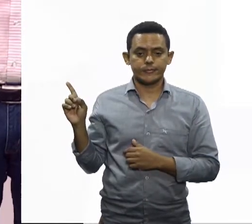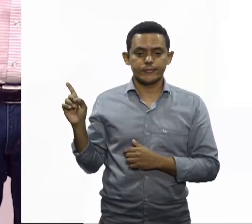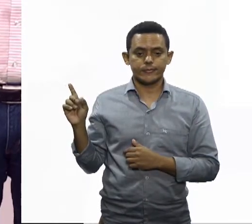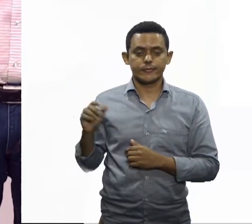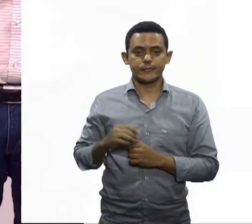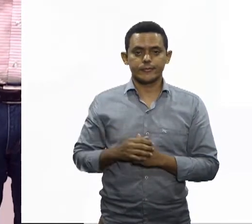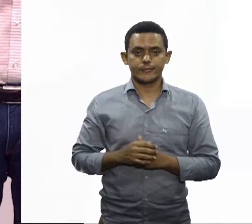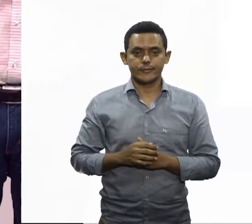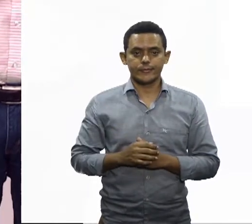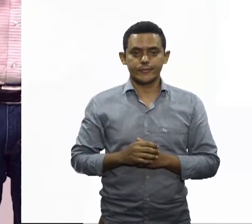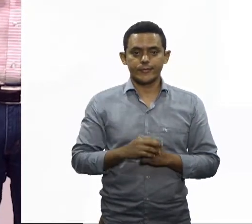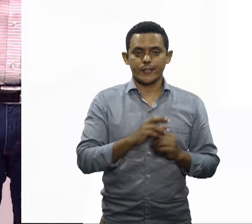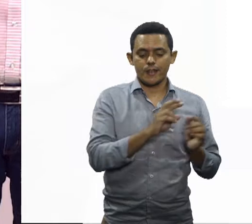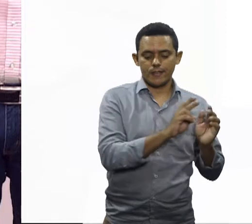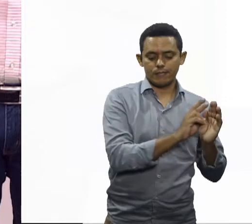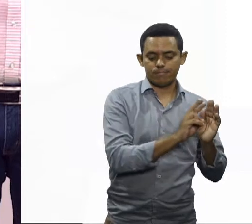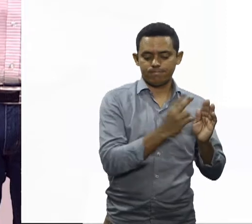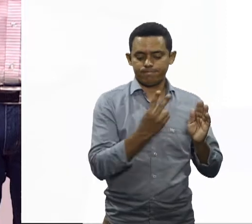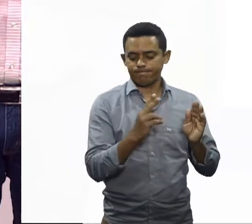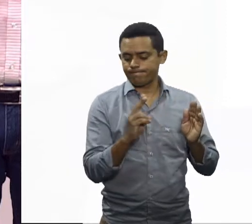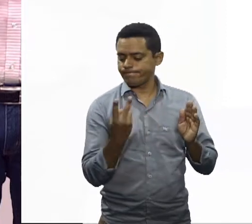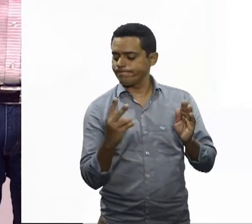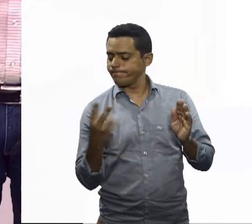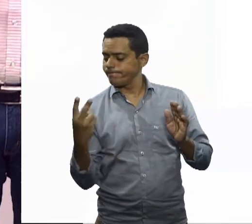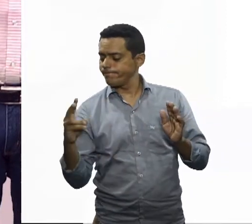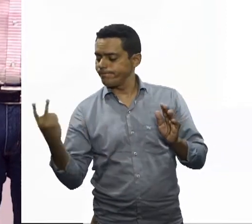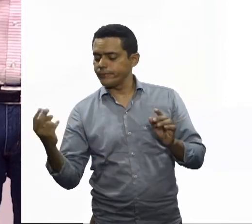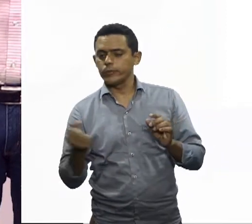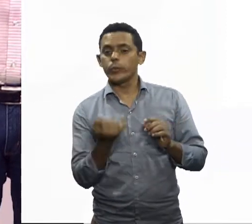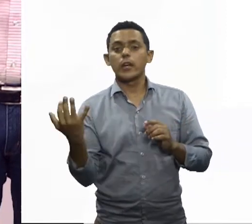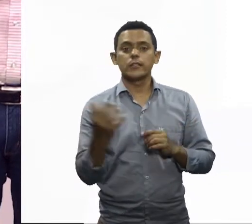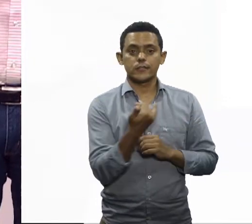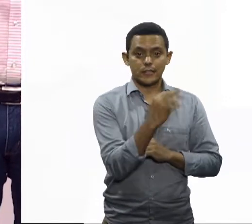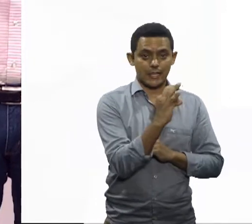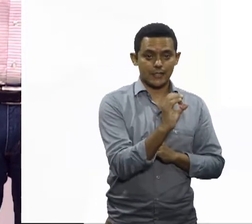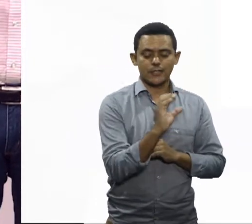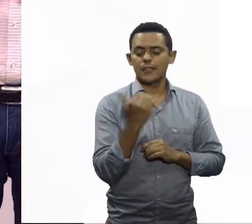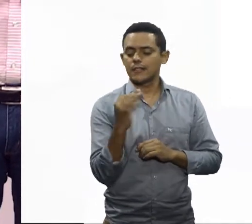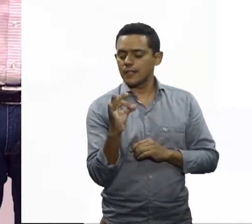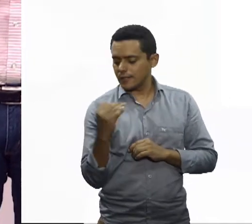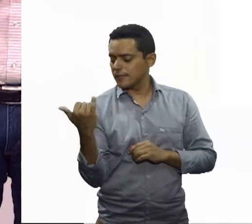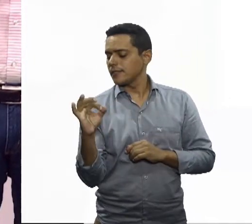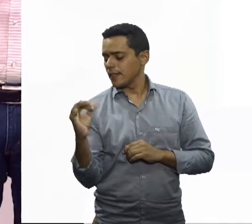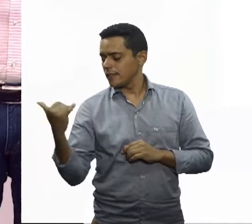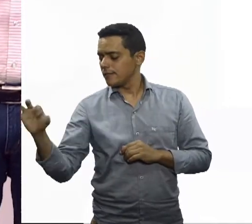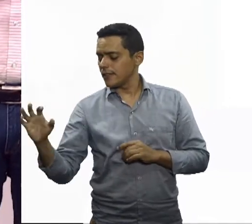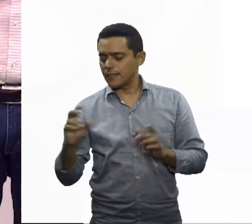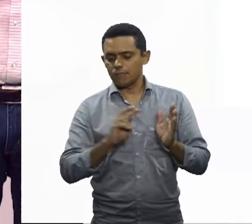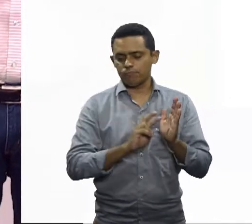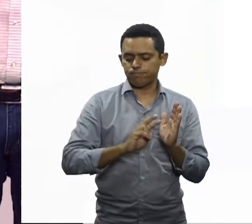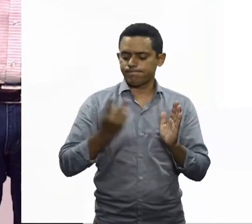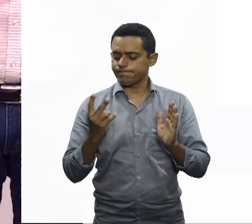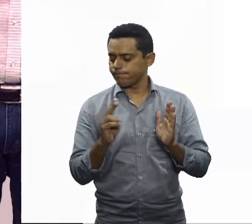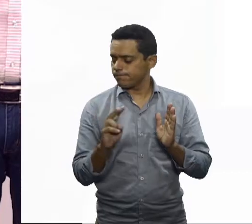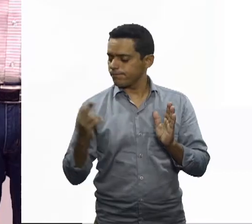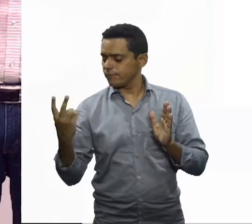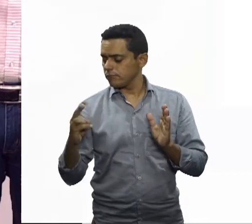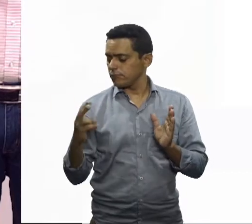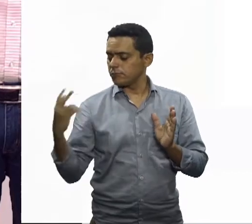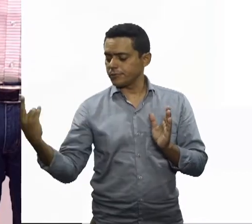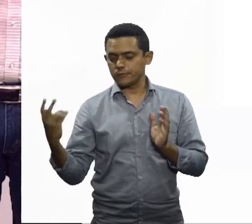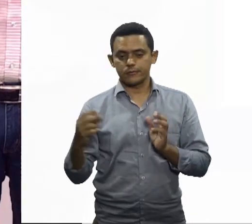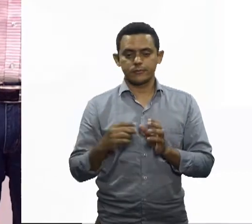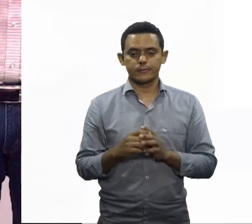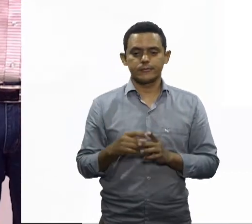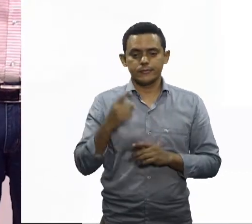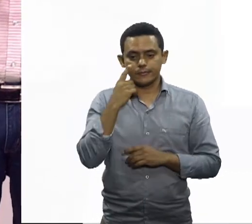metro. O metro é 10 vezes maior que o decímetro. O decímetro é 10 vezes maior que o centímetro. E o centímetro é 10 vezes